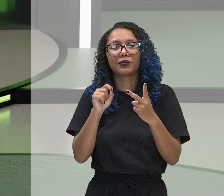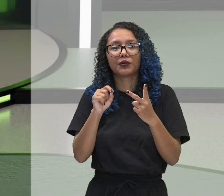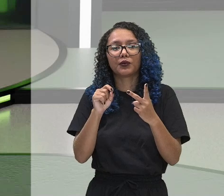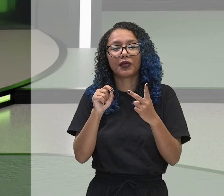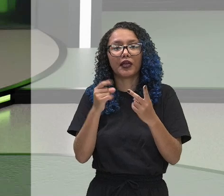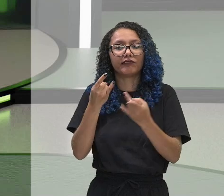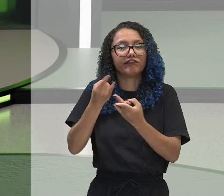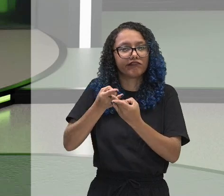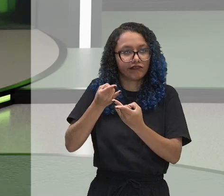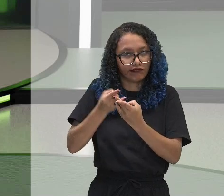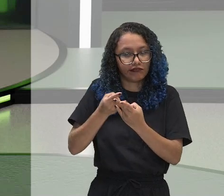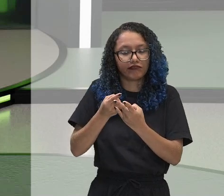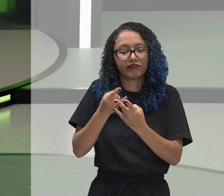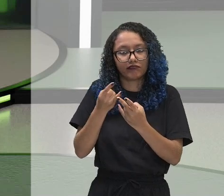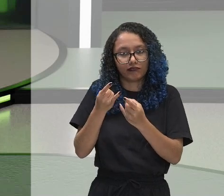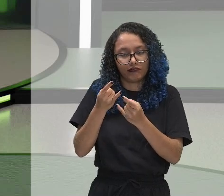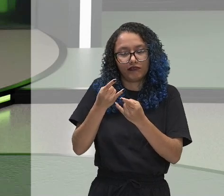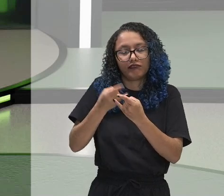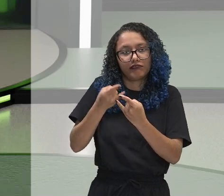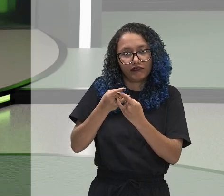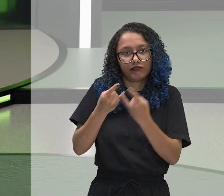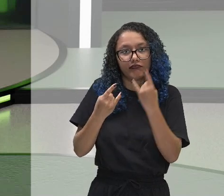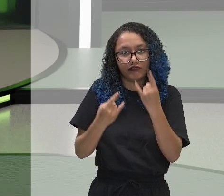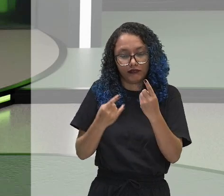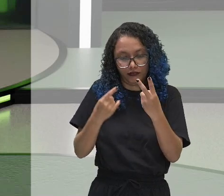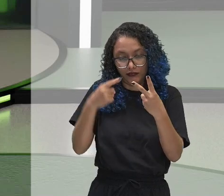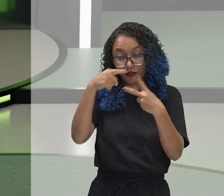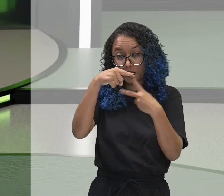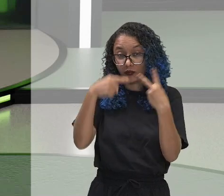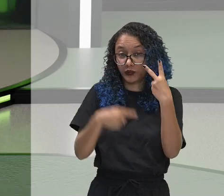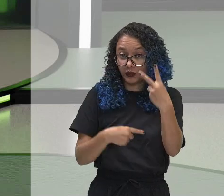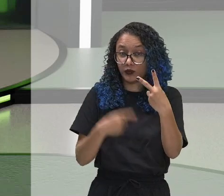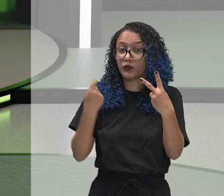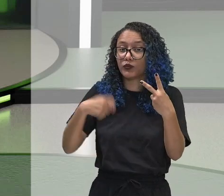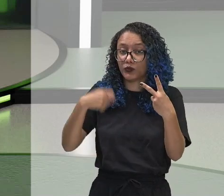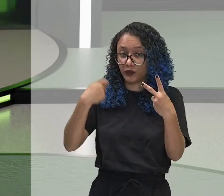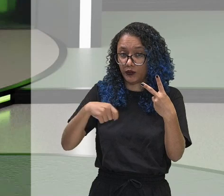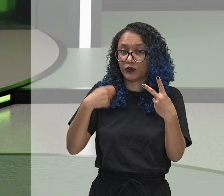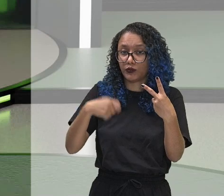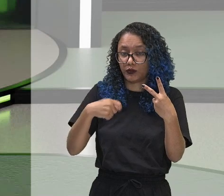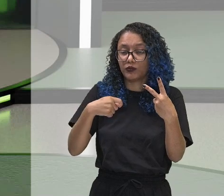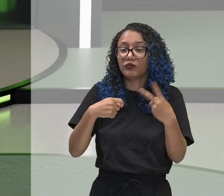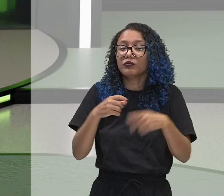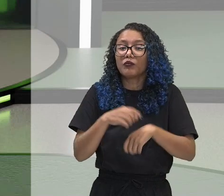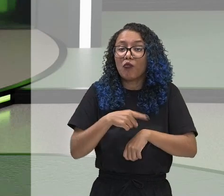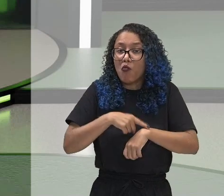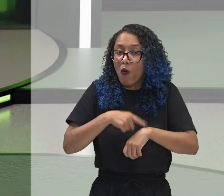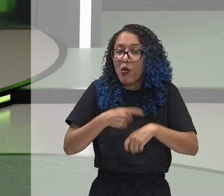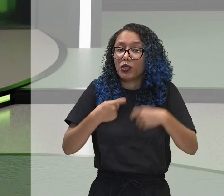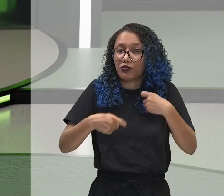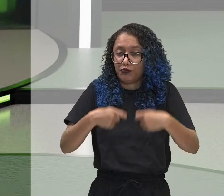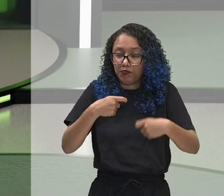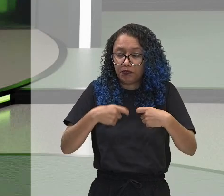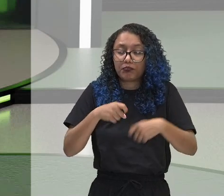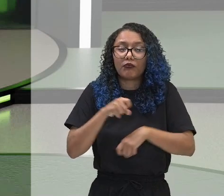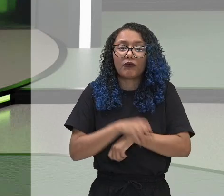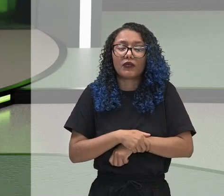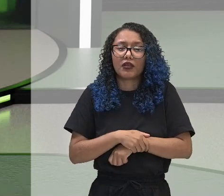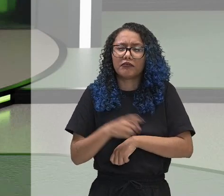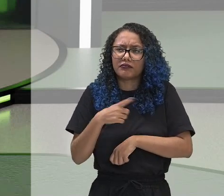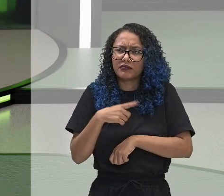doenças, a camisinha. Ela vai ser utilizada nesse momento aí também, nas relações sexuais. Existem